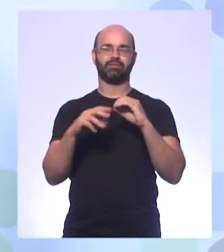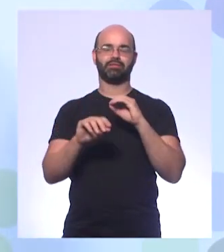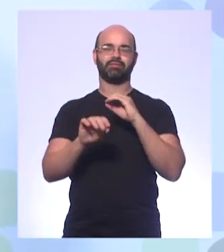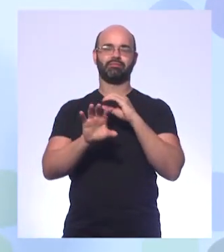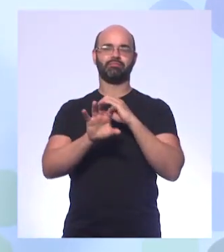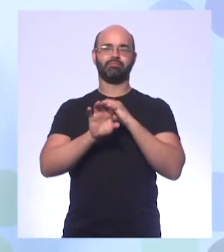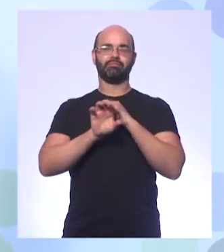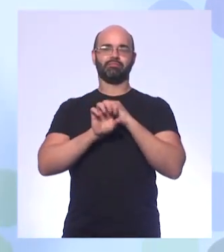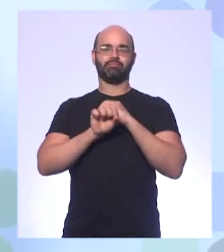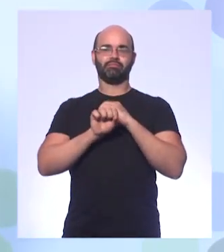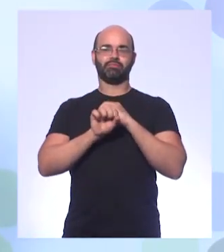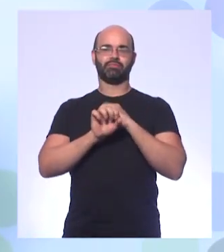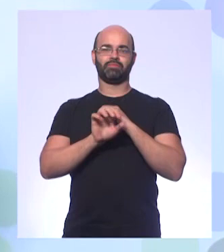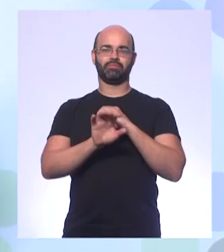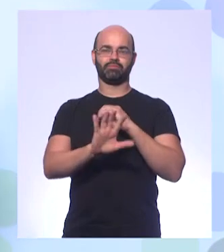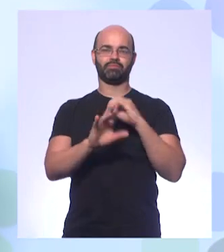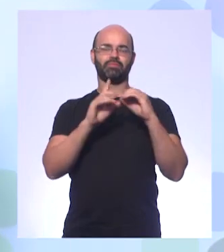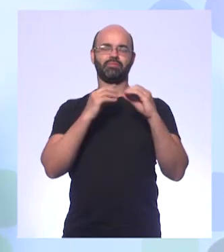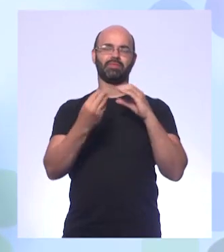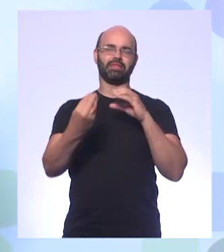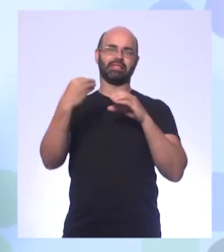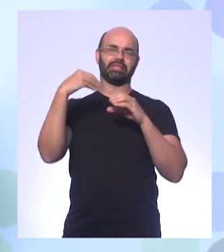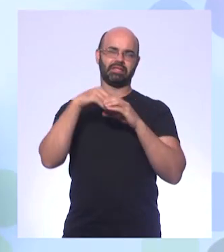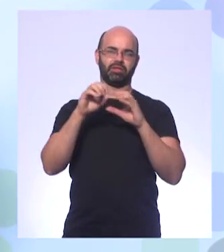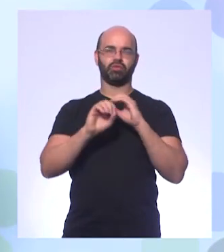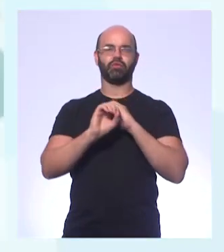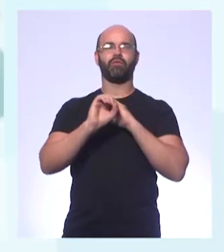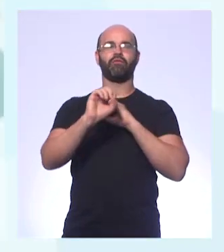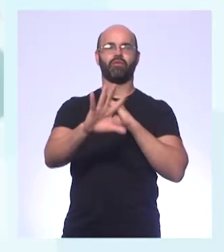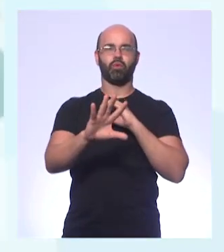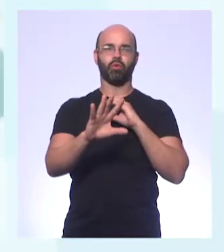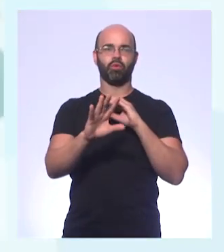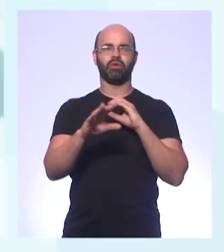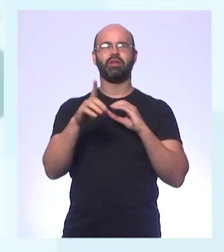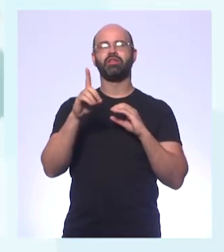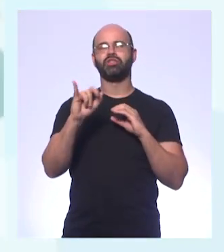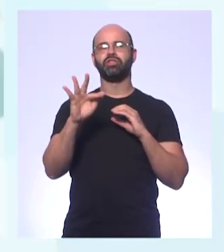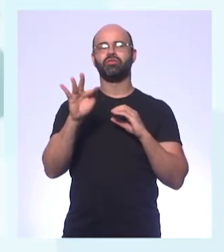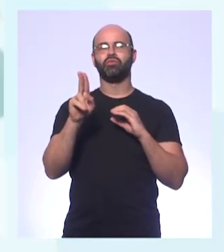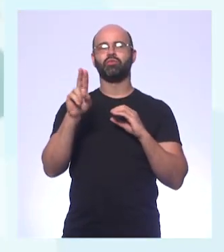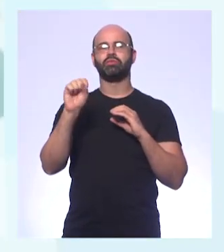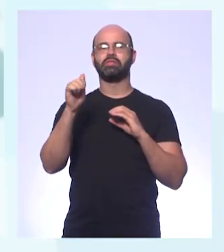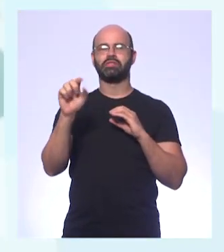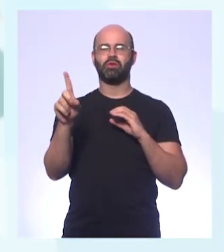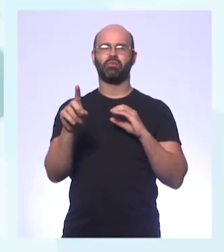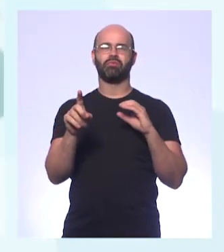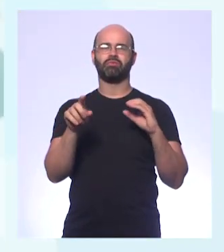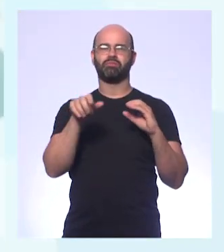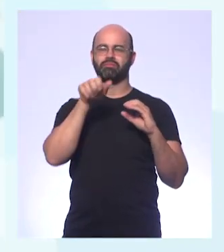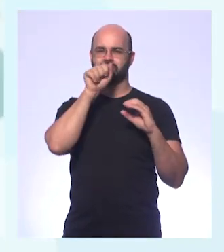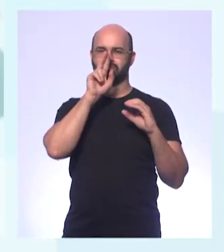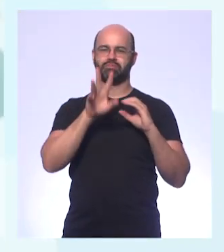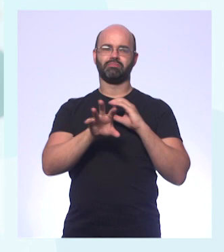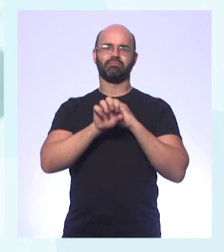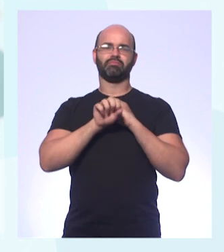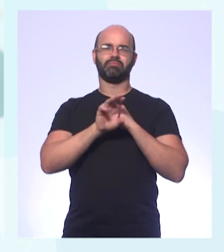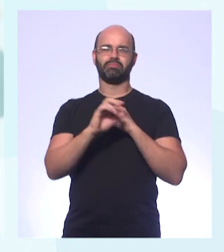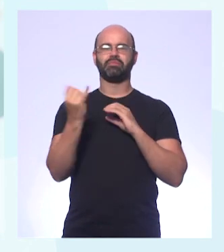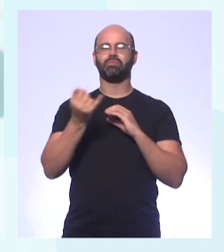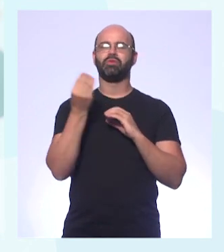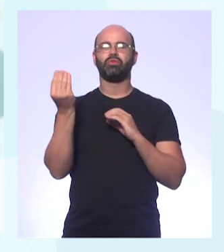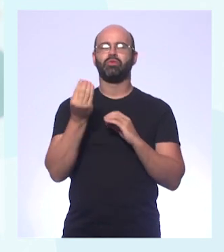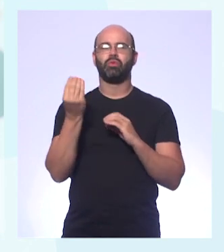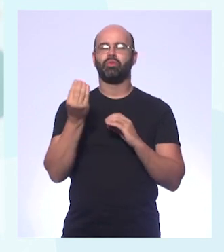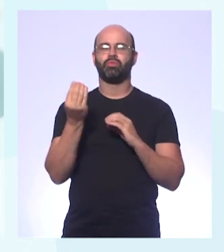da célula, o que tem que sair, qual é a importância da difusão para a respiração celular? Eu vou dar aí 2 minutinhos para você pensar.